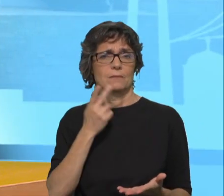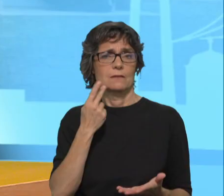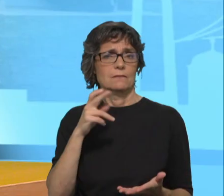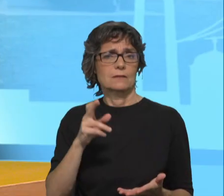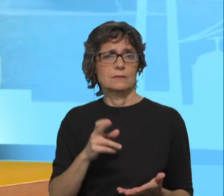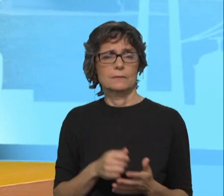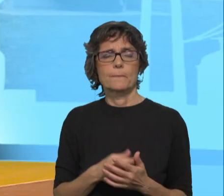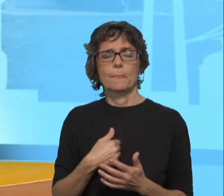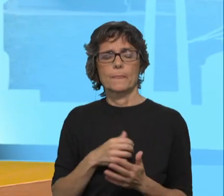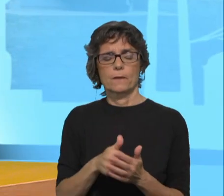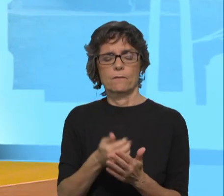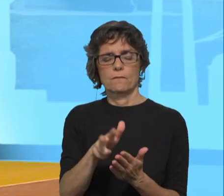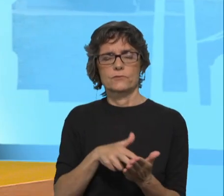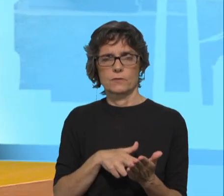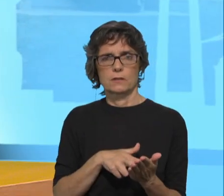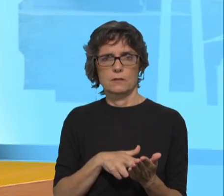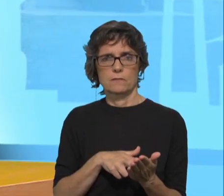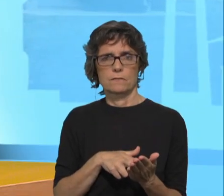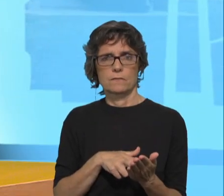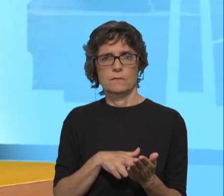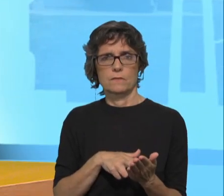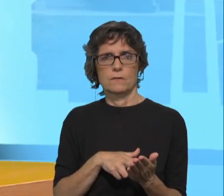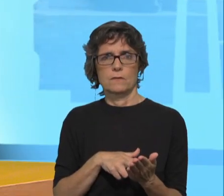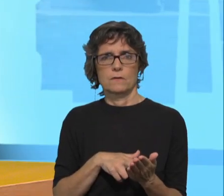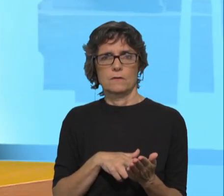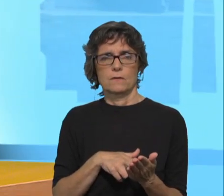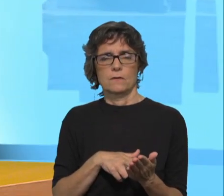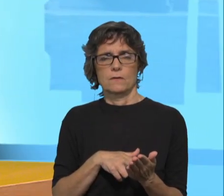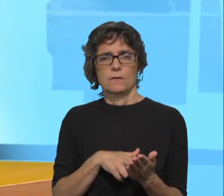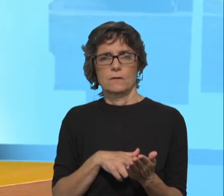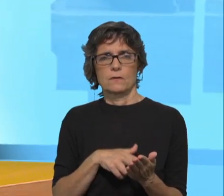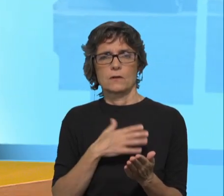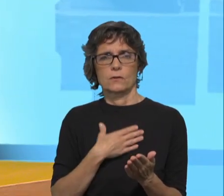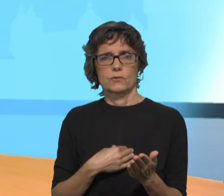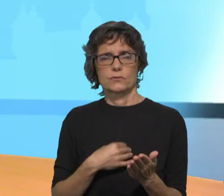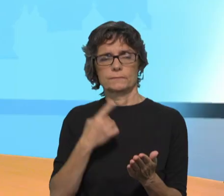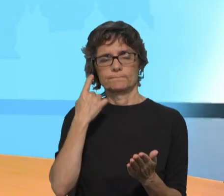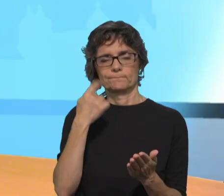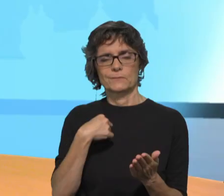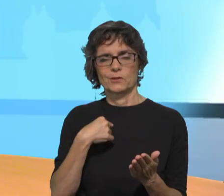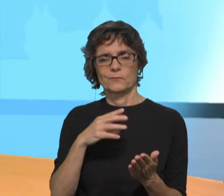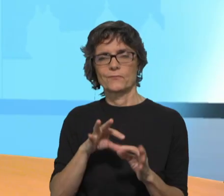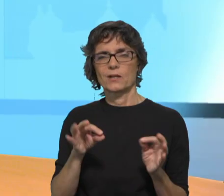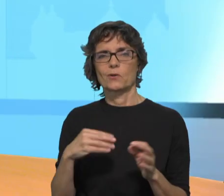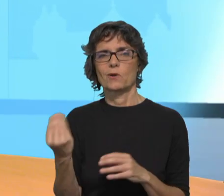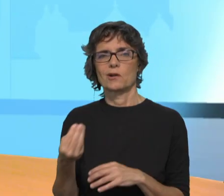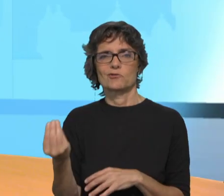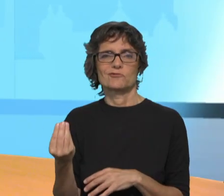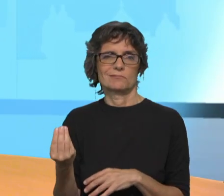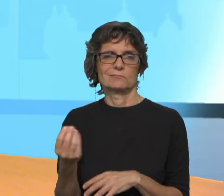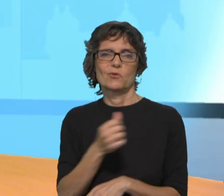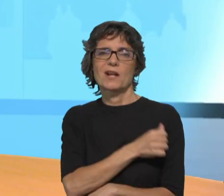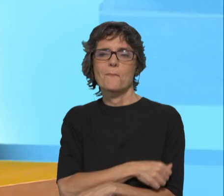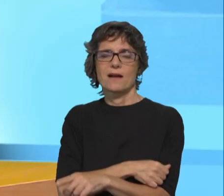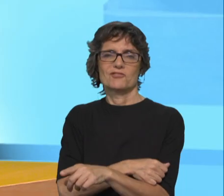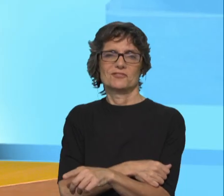gosto sempre de me colocar e colocar cada um de nós no lugar do rapazito. No lugar daquele